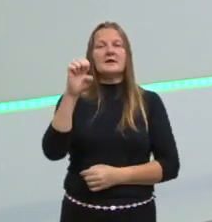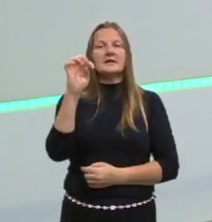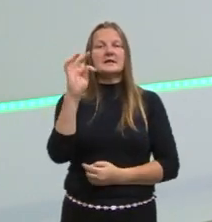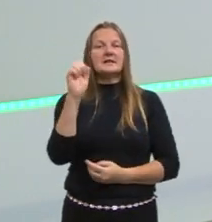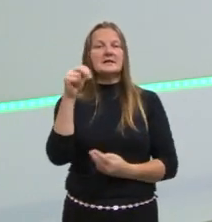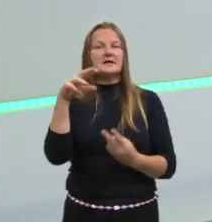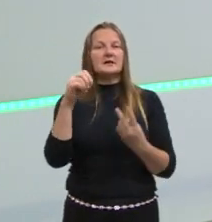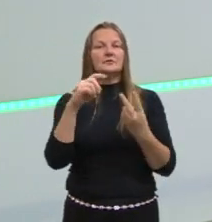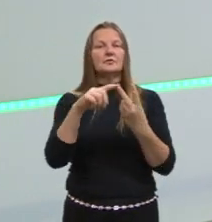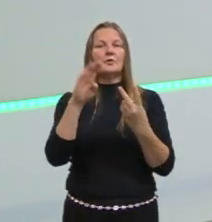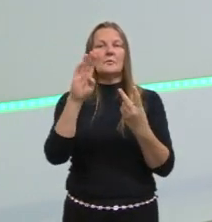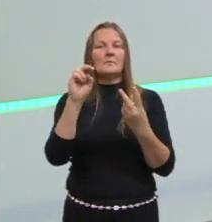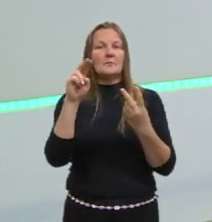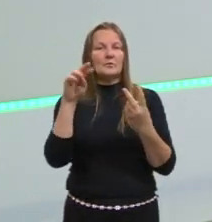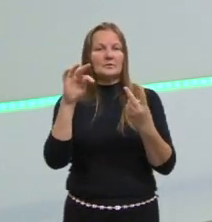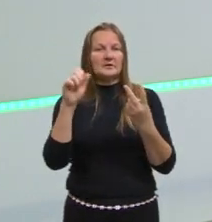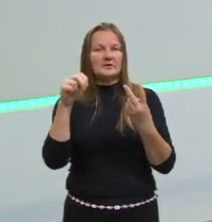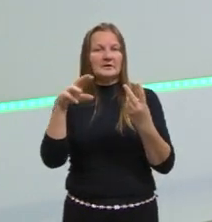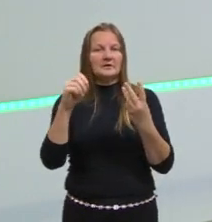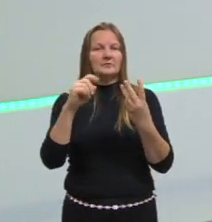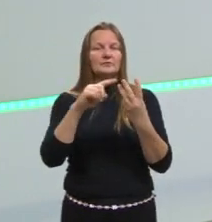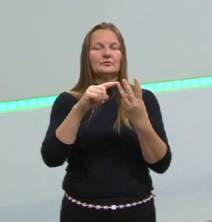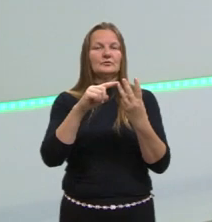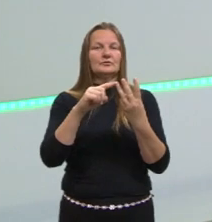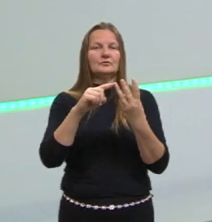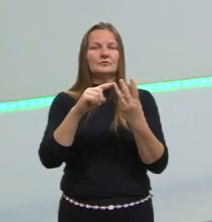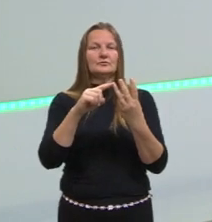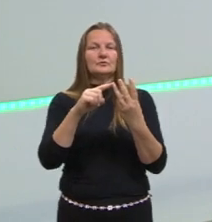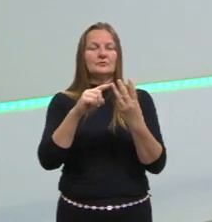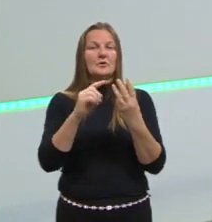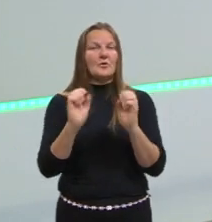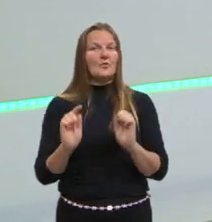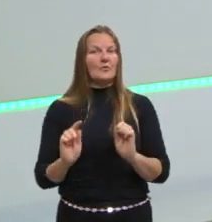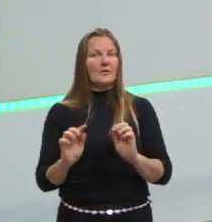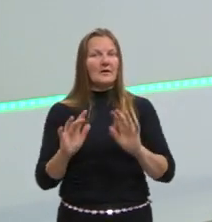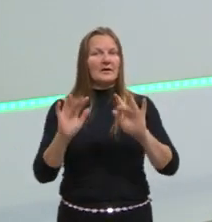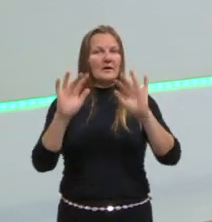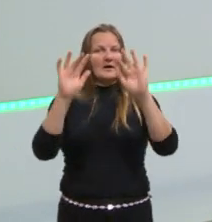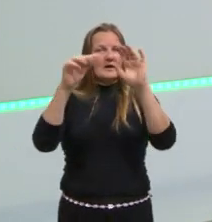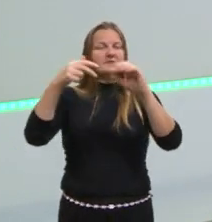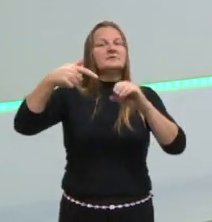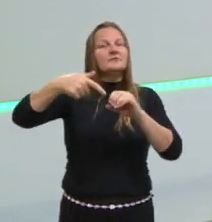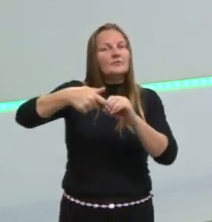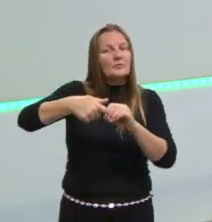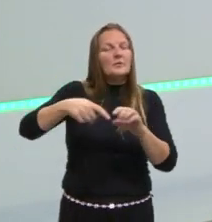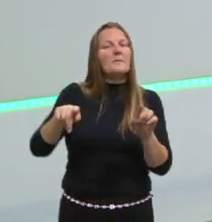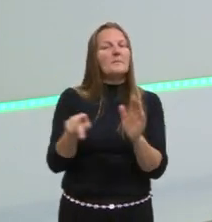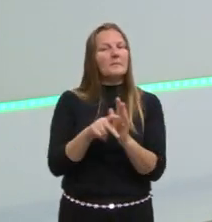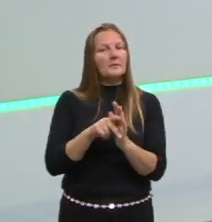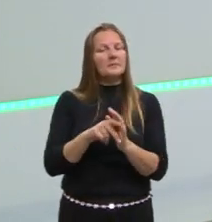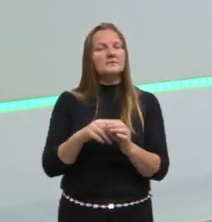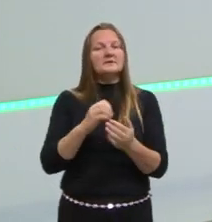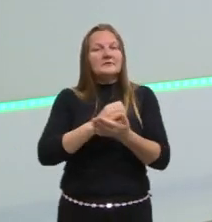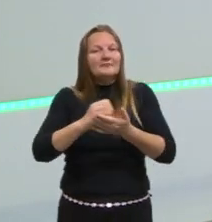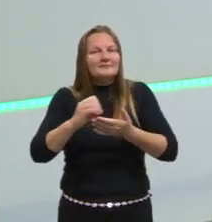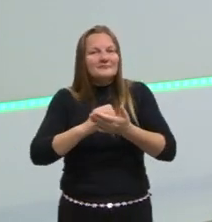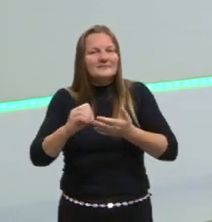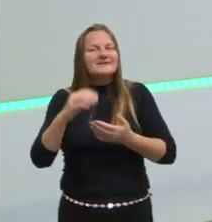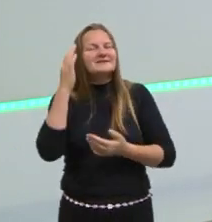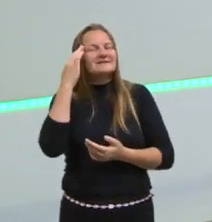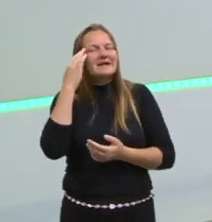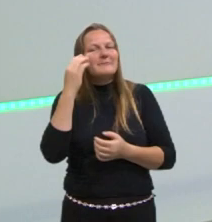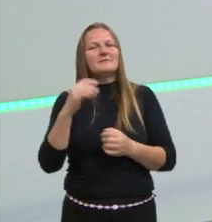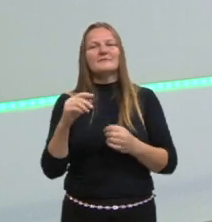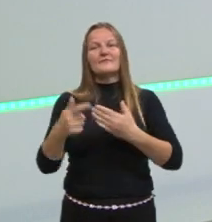propano butano que são os gases combustíveis que nós utilizamos né então sabendo a função orgânica destes compostos